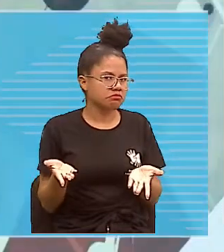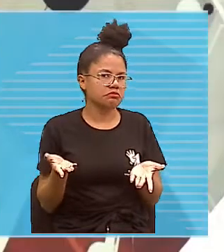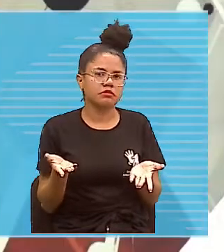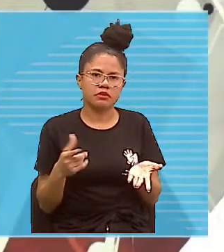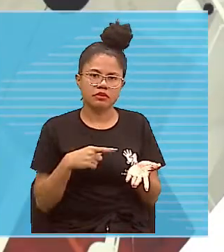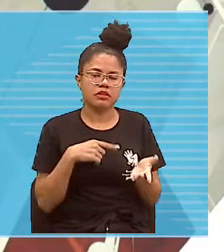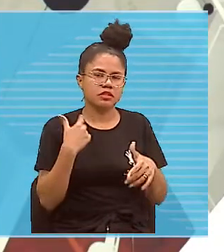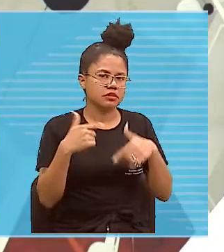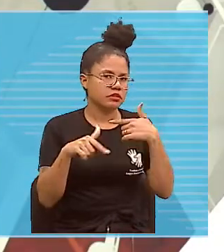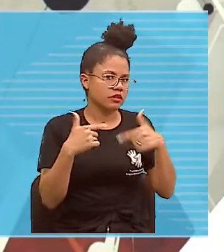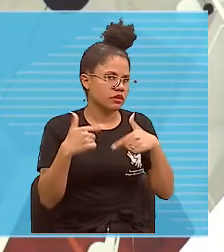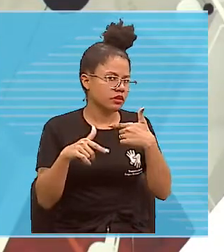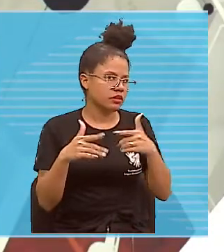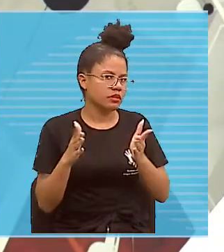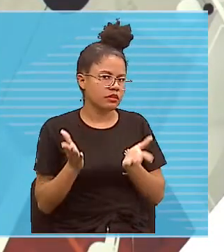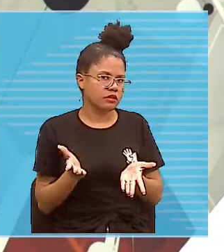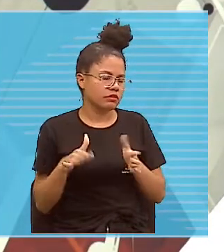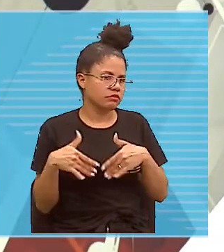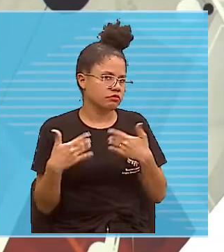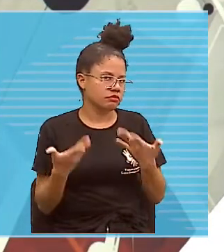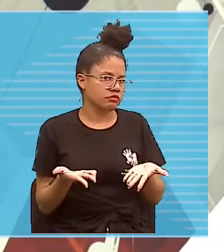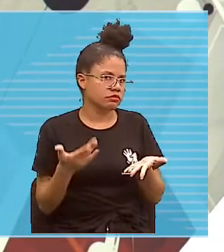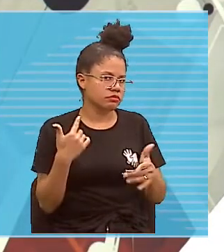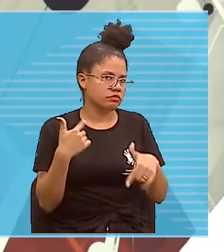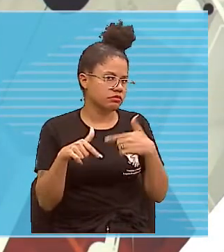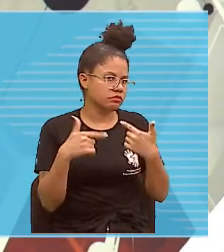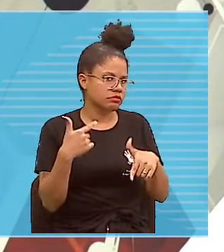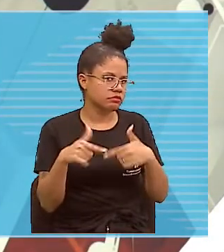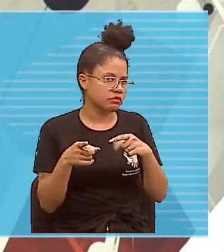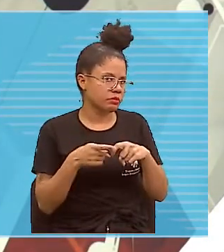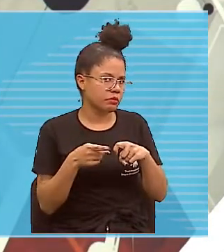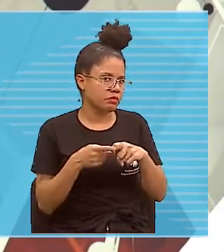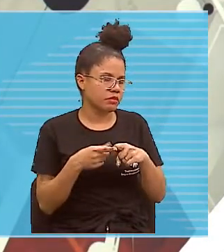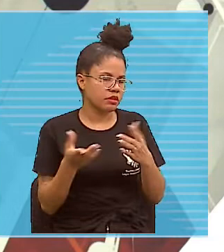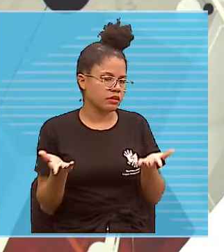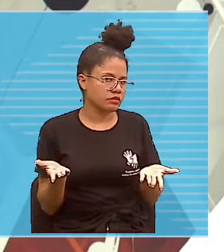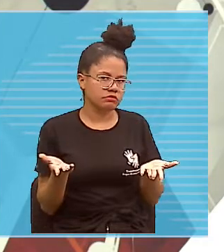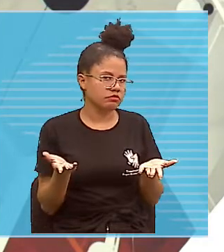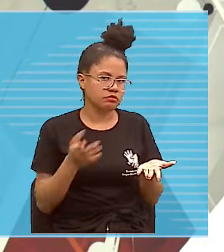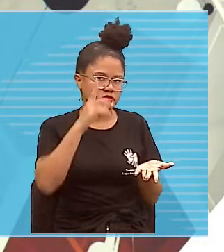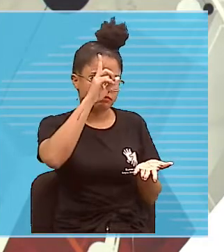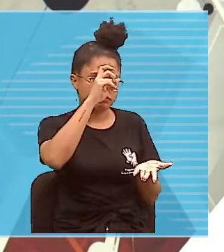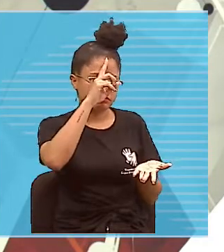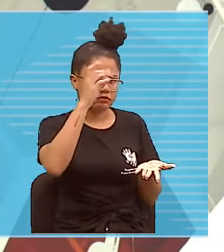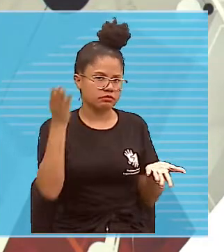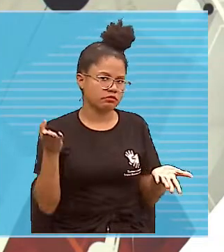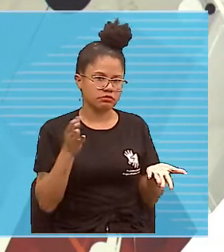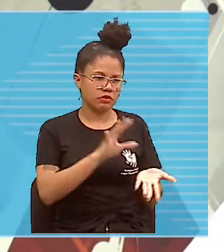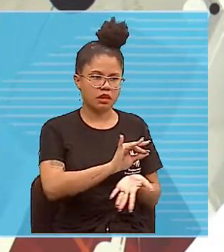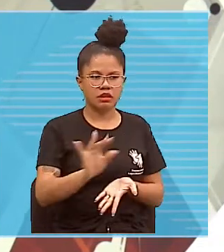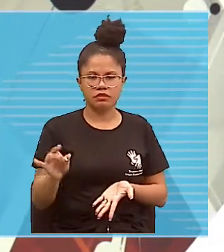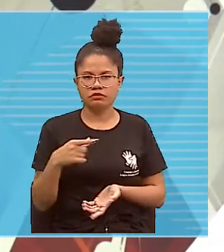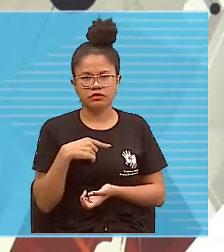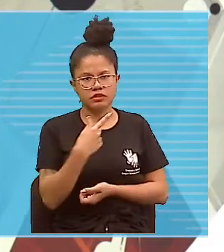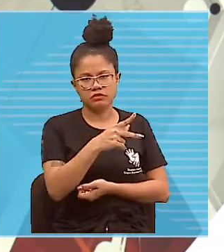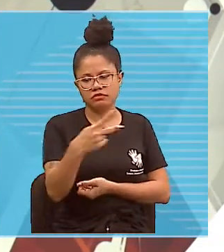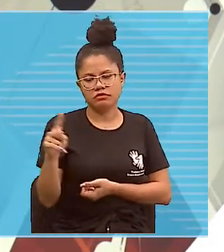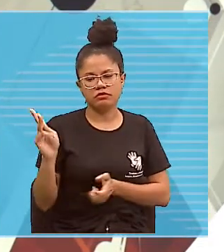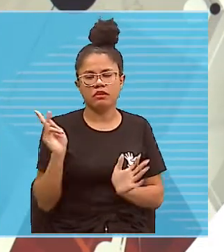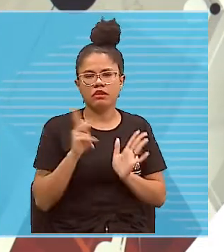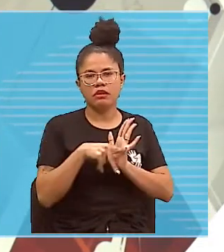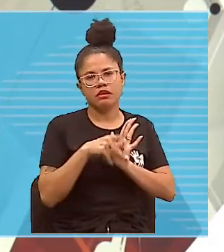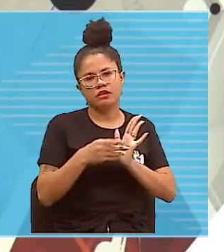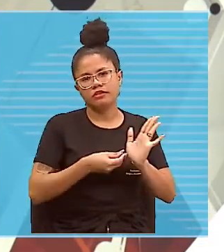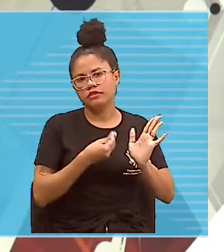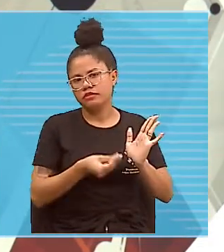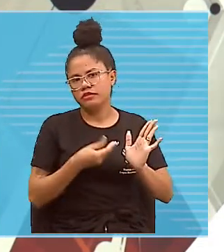esse trabalho de trabalhar como médico. Enfim, cada um vai ter o seu projeto de vida e vai atuar